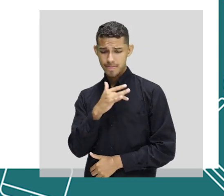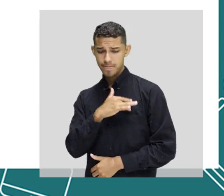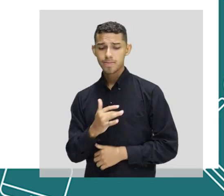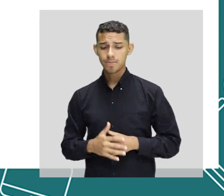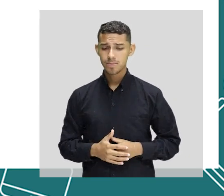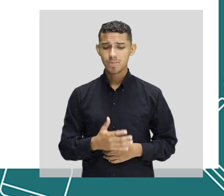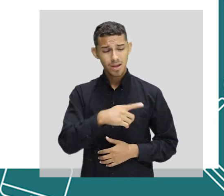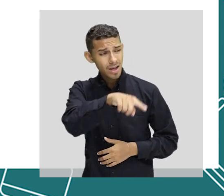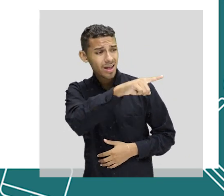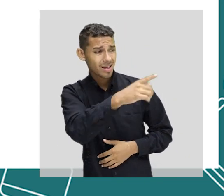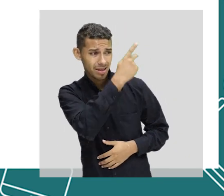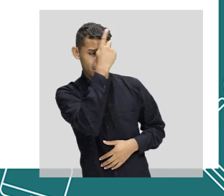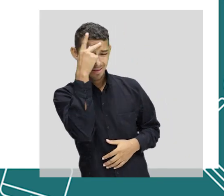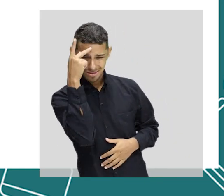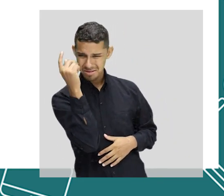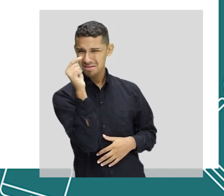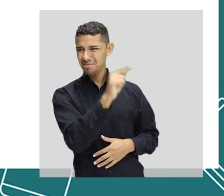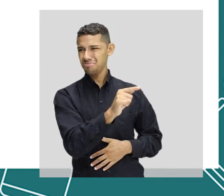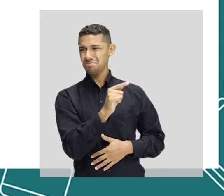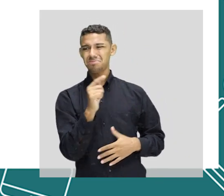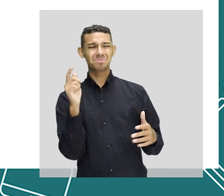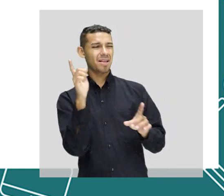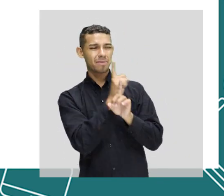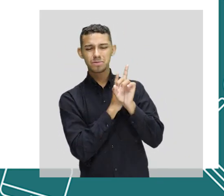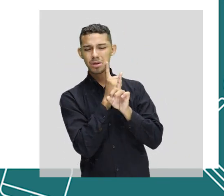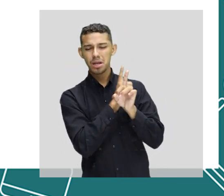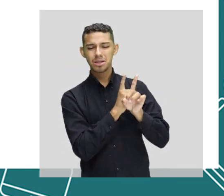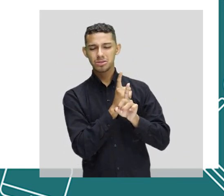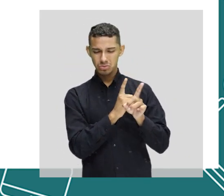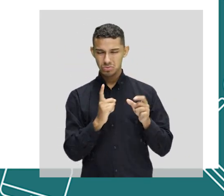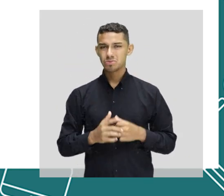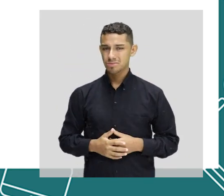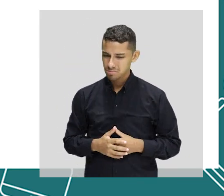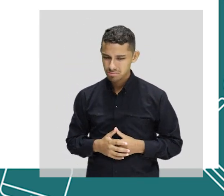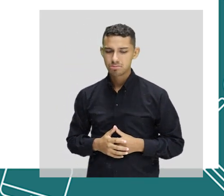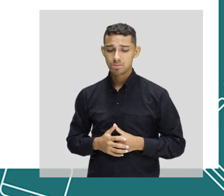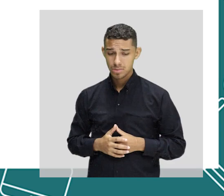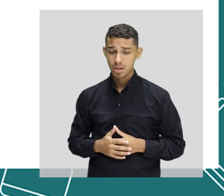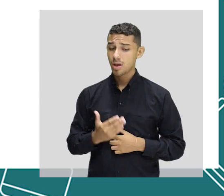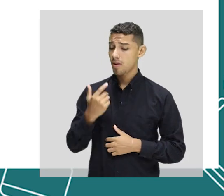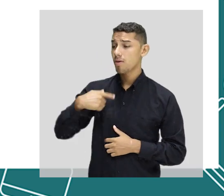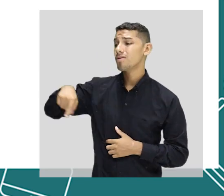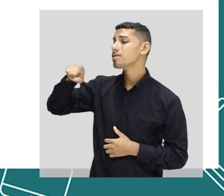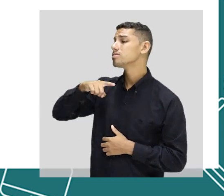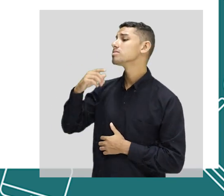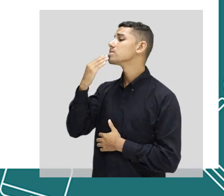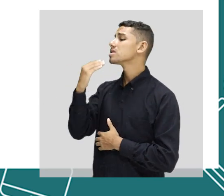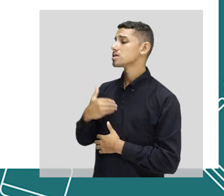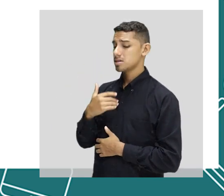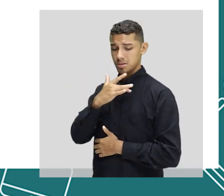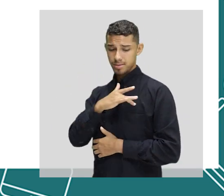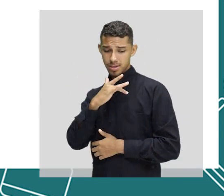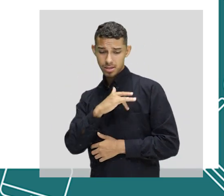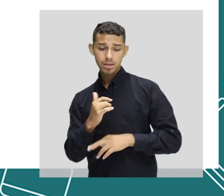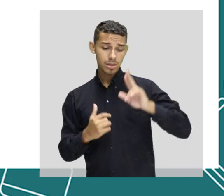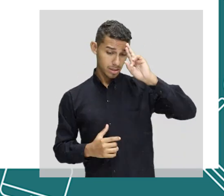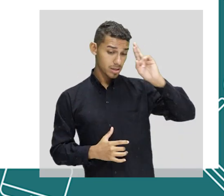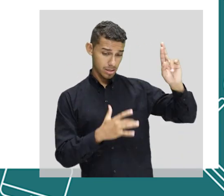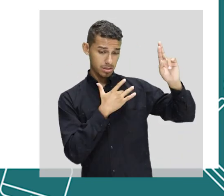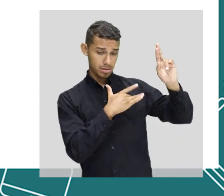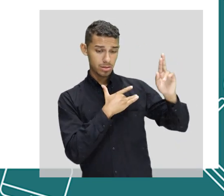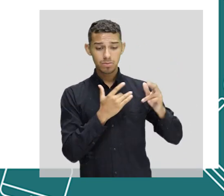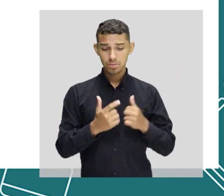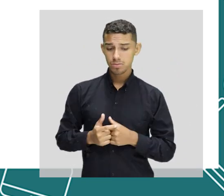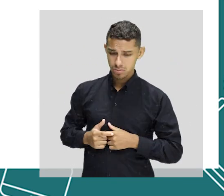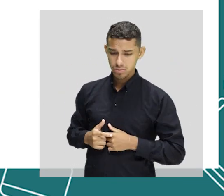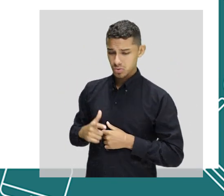para essa gente careta e covarde. Vamos pedir piedade, Senhor, piedade, lhes dê